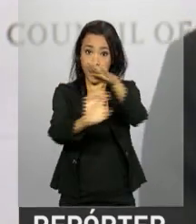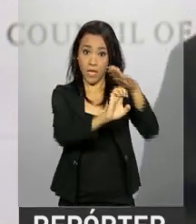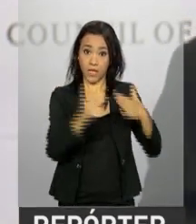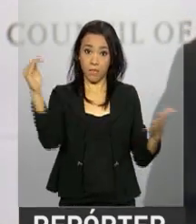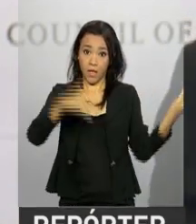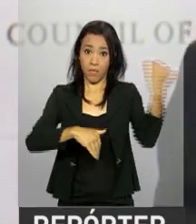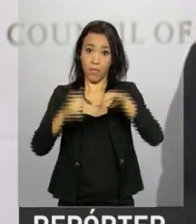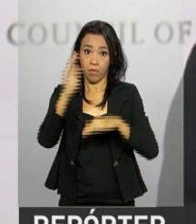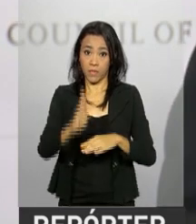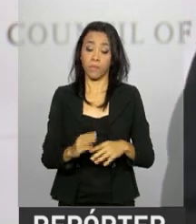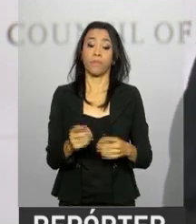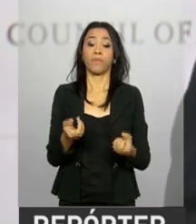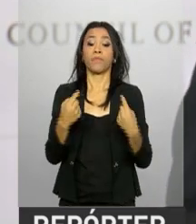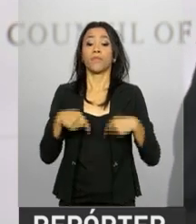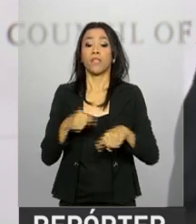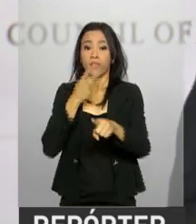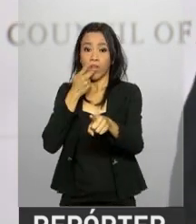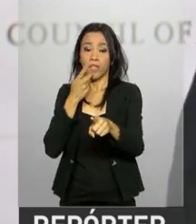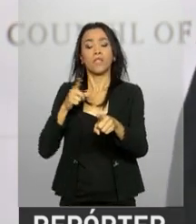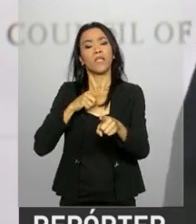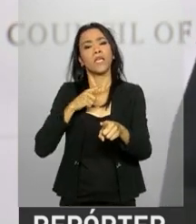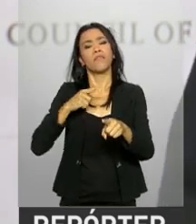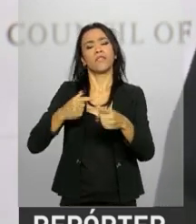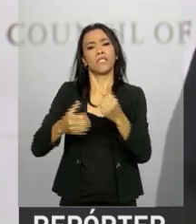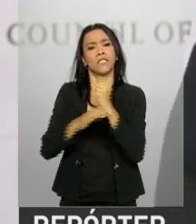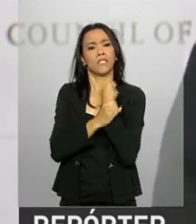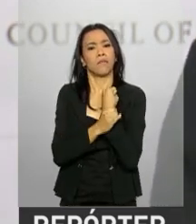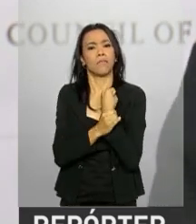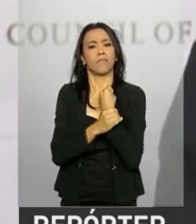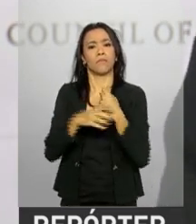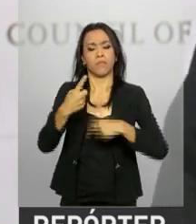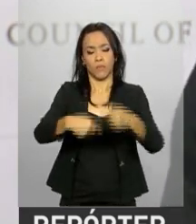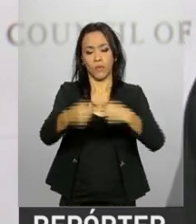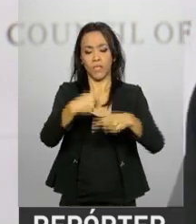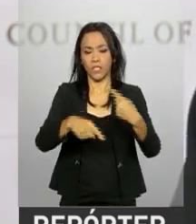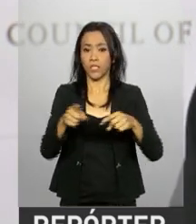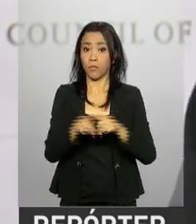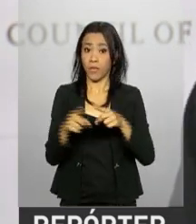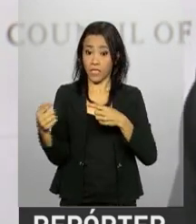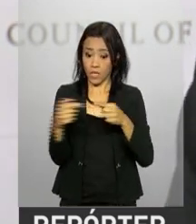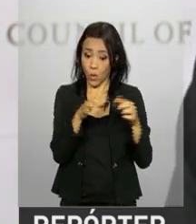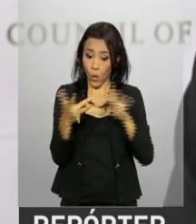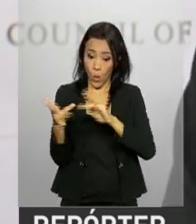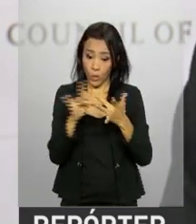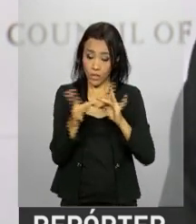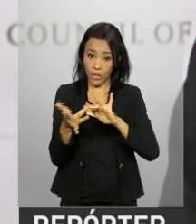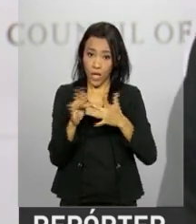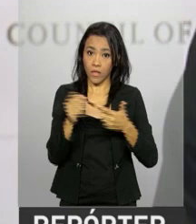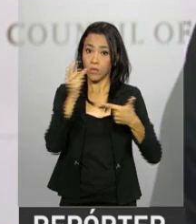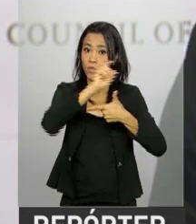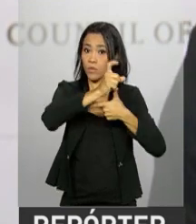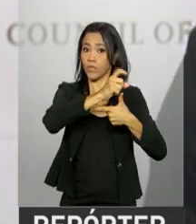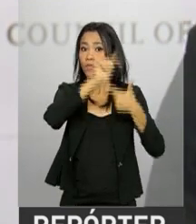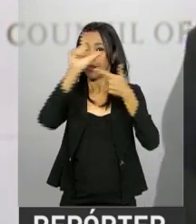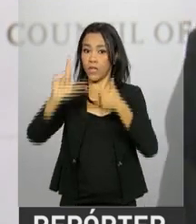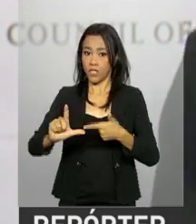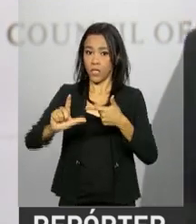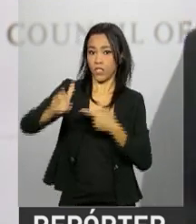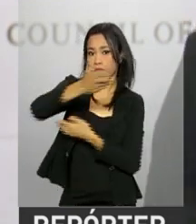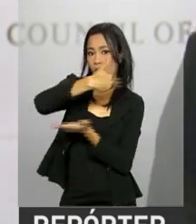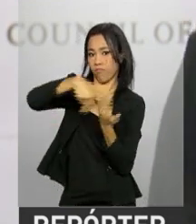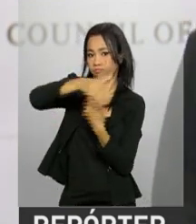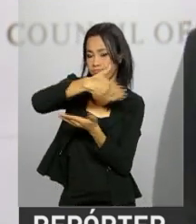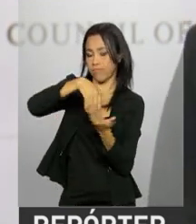estabilidade política extraordinária por causa da relação muito adequada entre o executivo e o legislativo não é temos uma